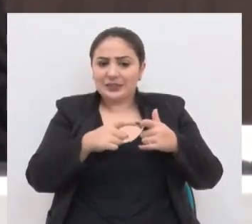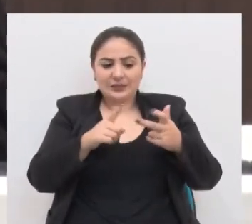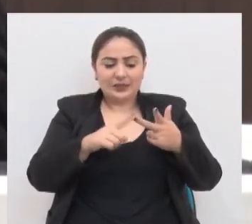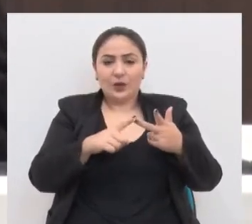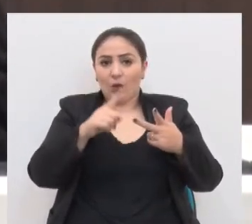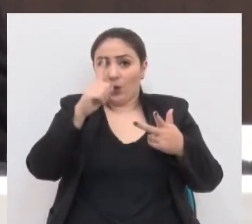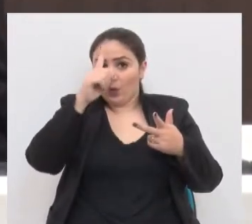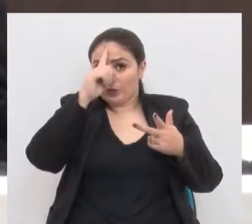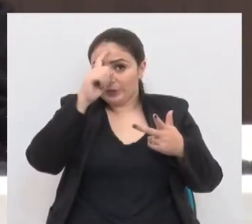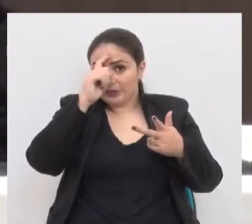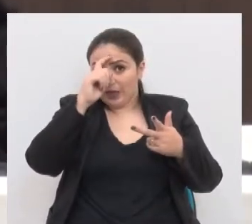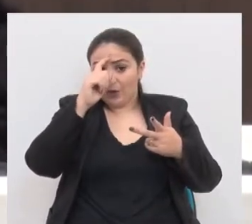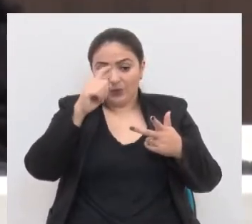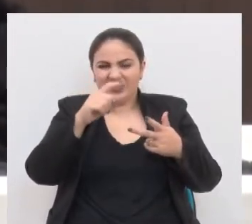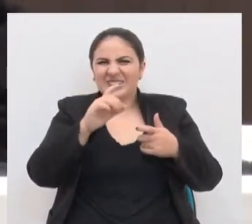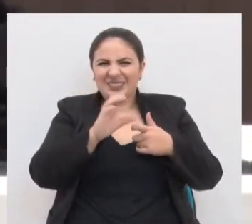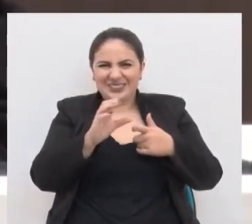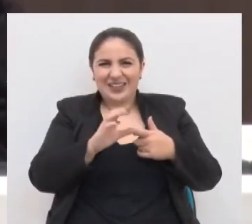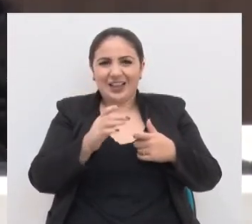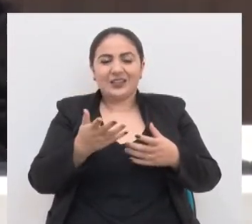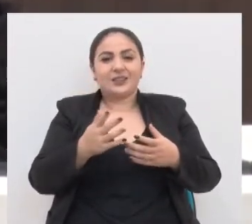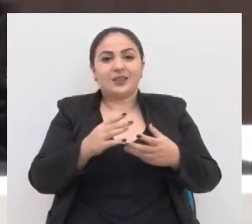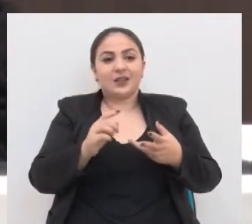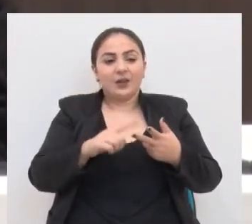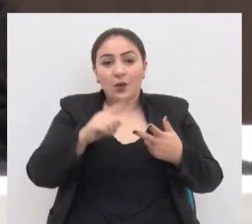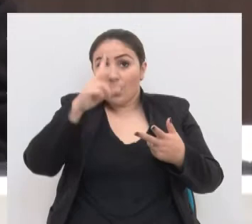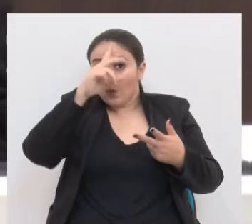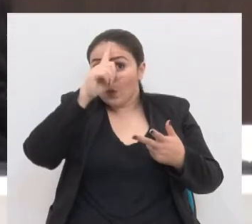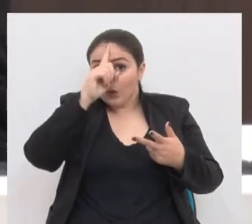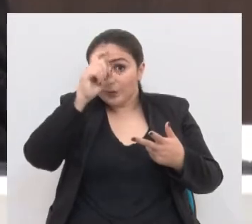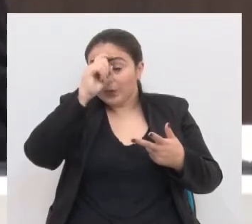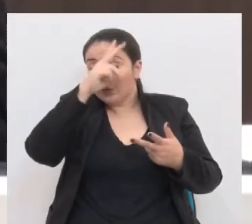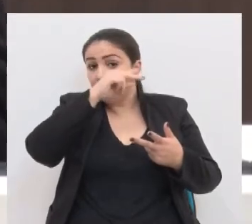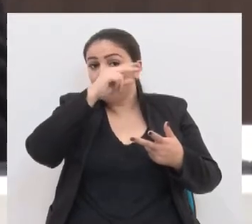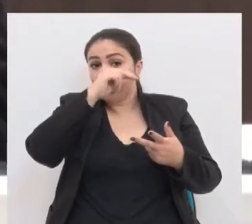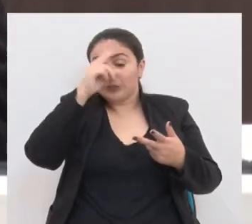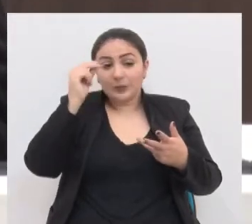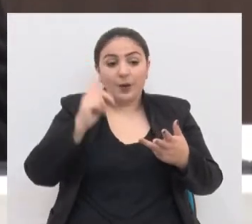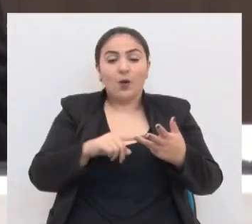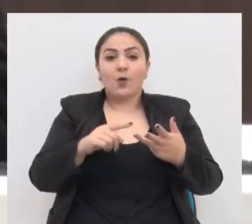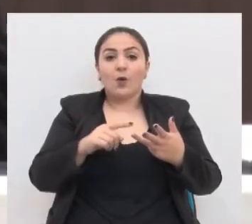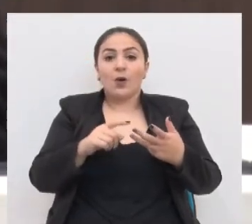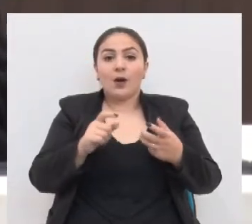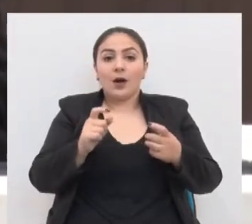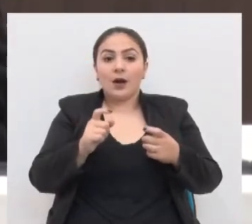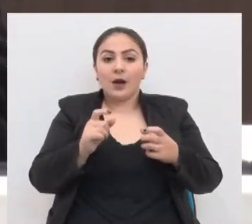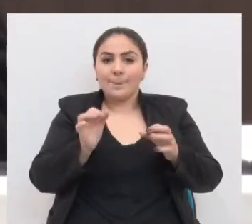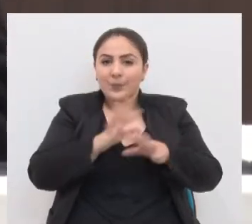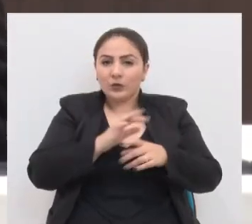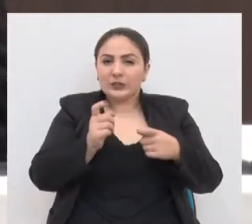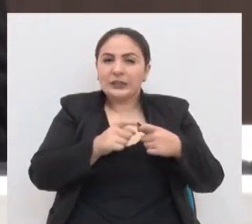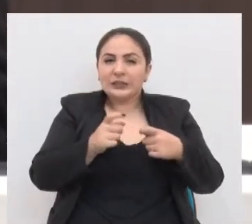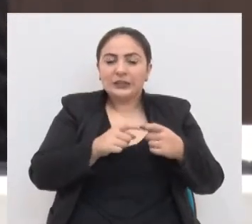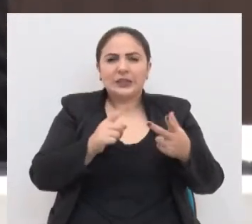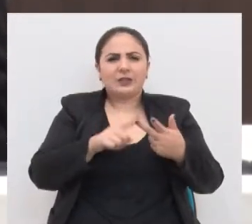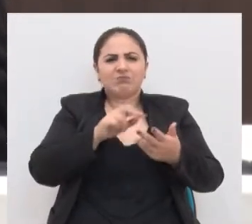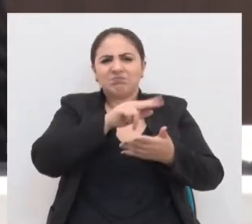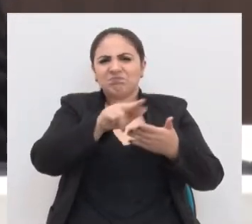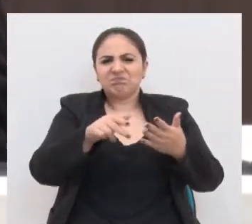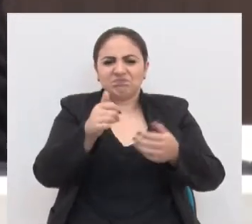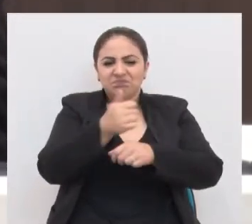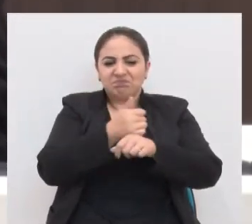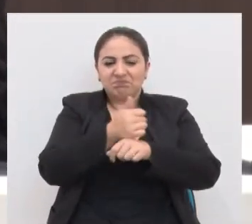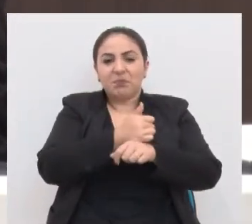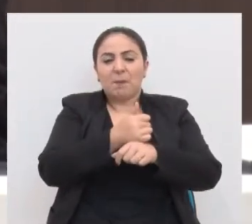querido Hospital da Cidade, nós temos nosso querido Hospital Municipal, nós temos a Protoclínica, nós temos uma gama